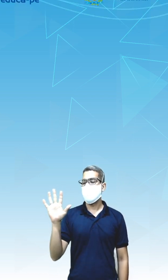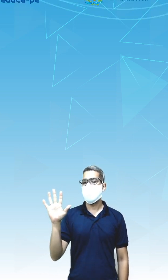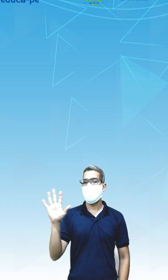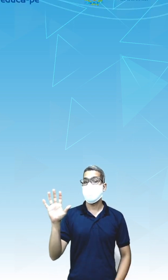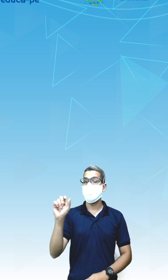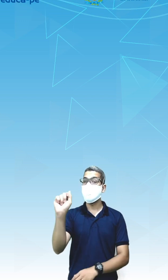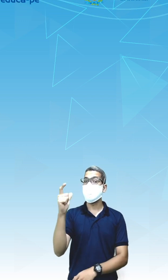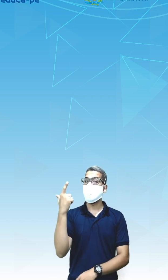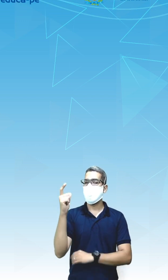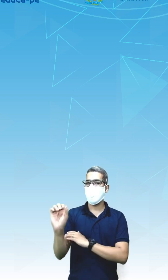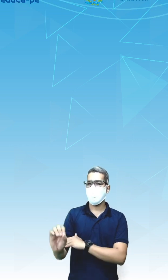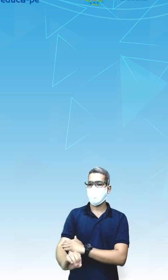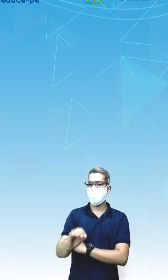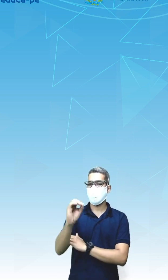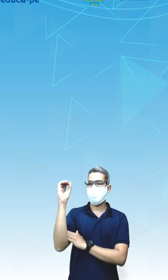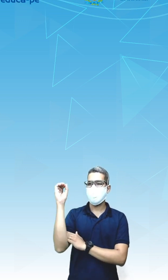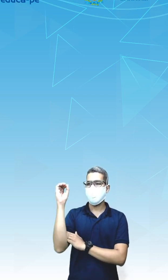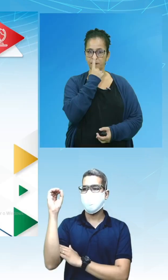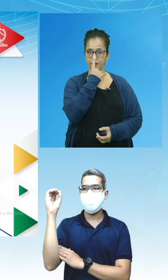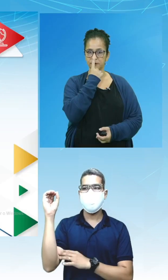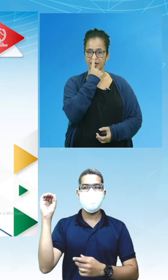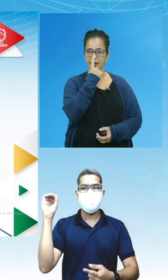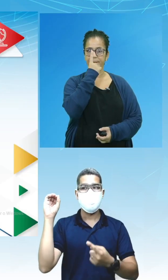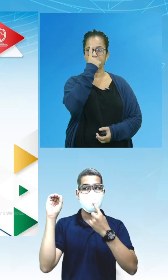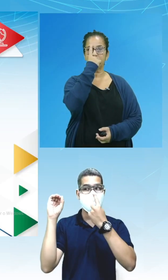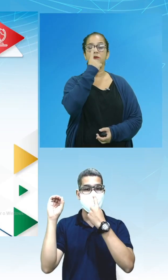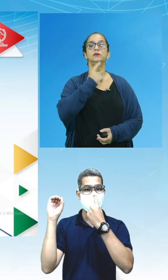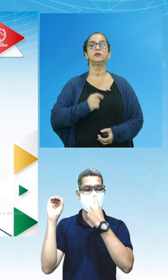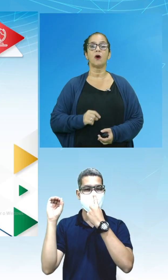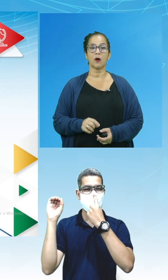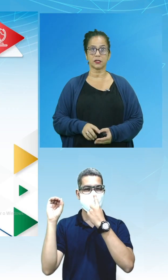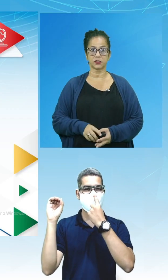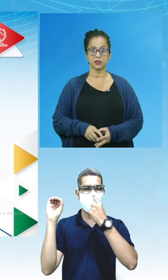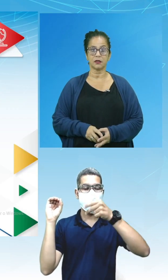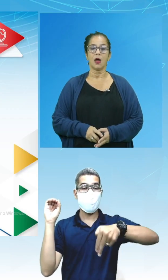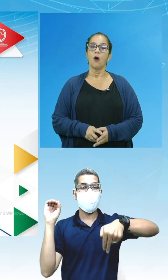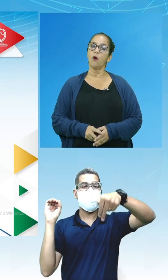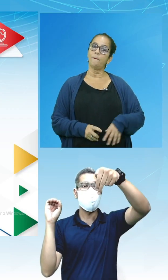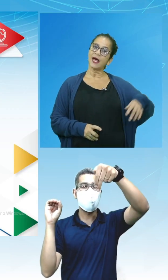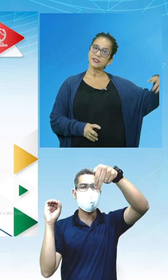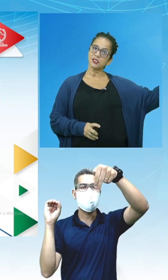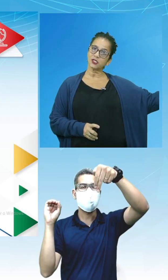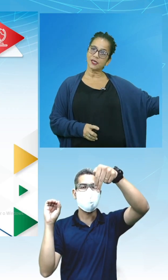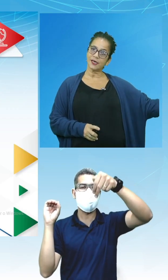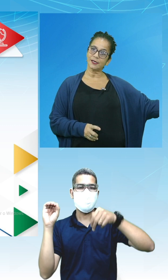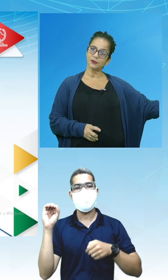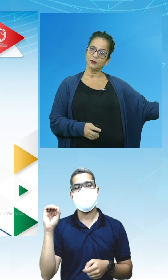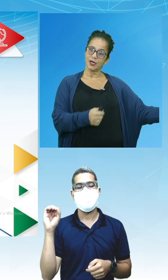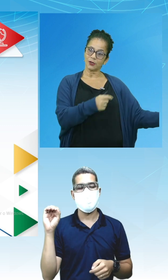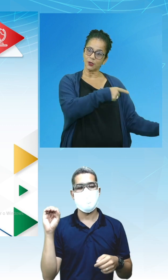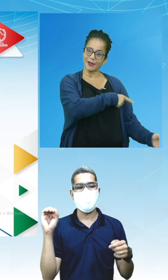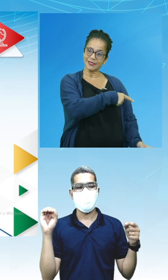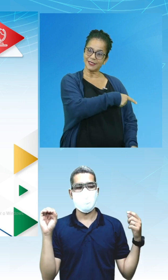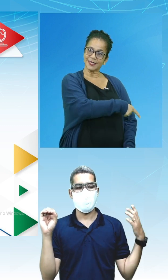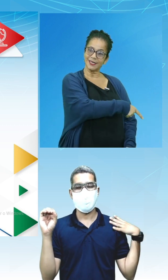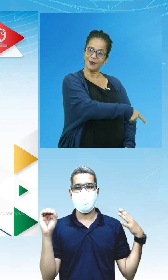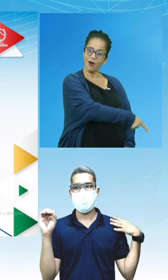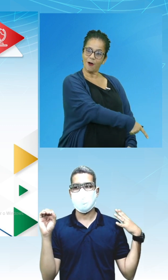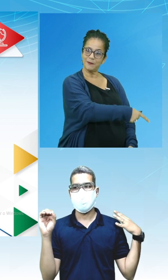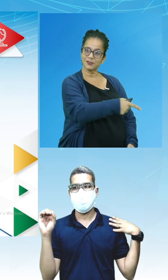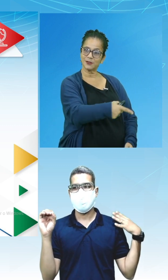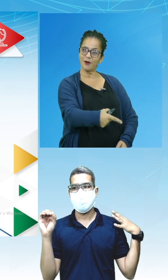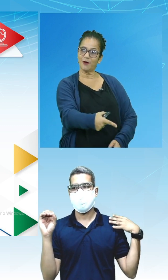sol, que é o leste, o nariz eu vou apontar para o norte. O braço esquerdo, que eu estou batendo